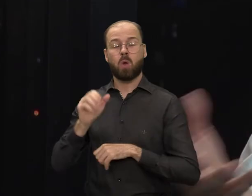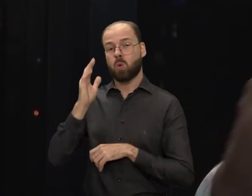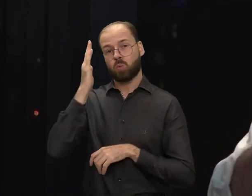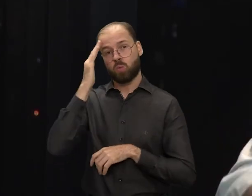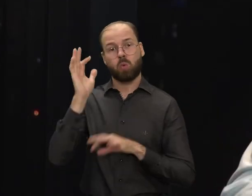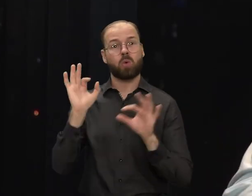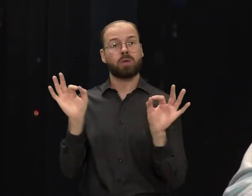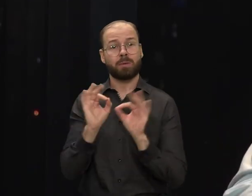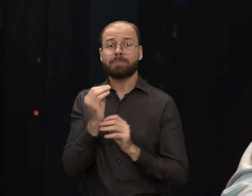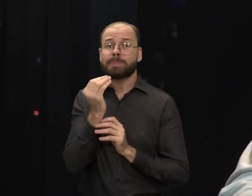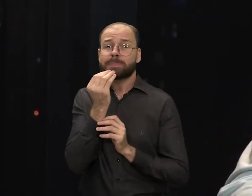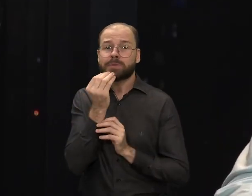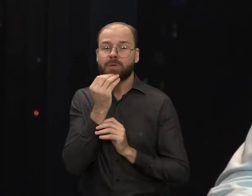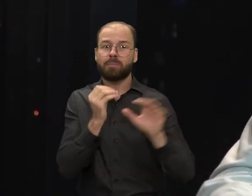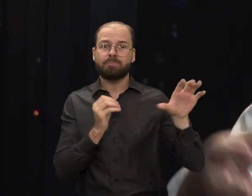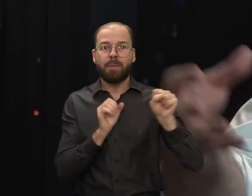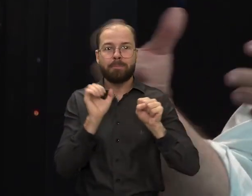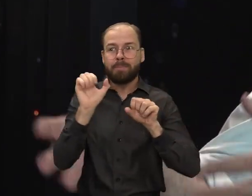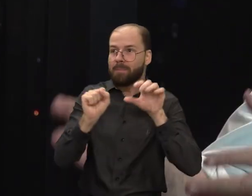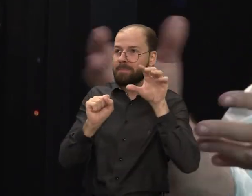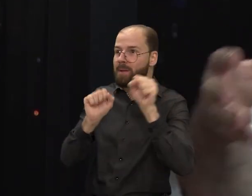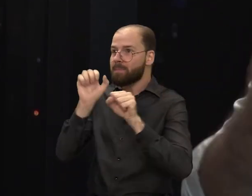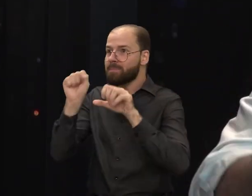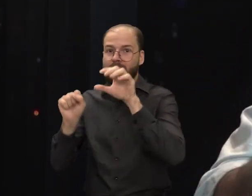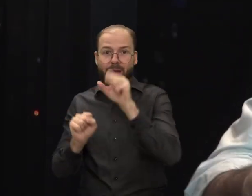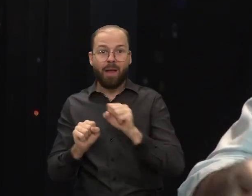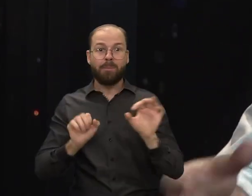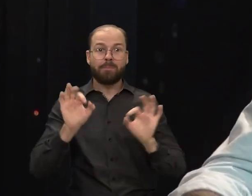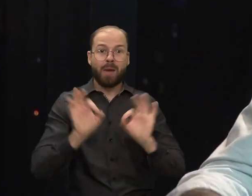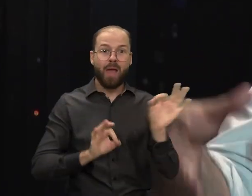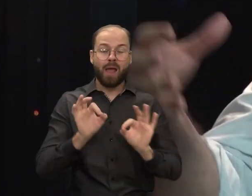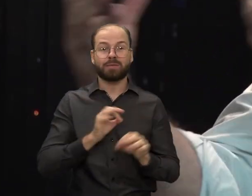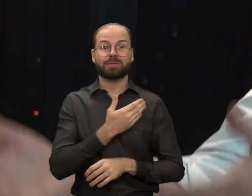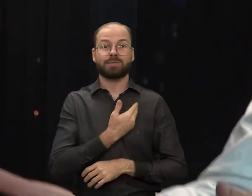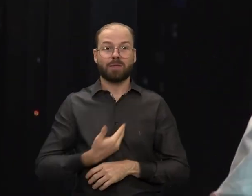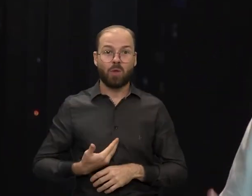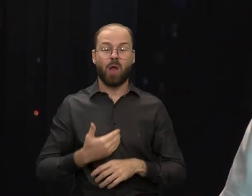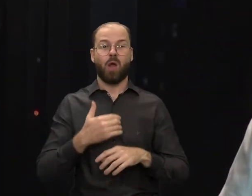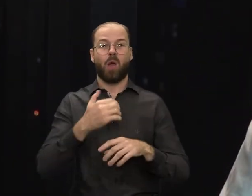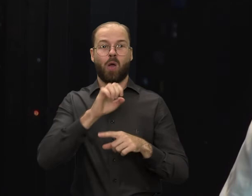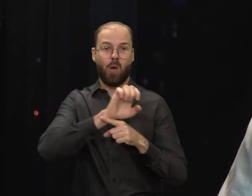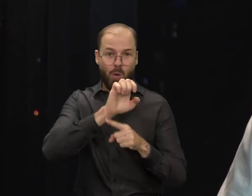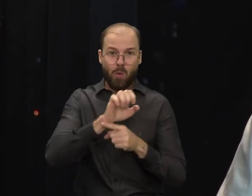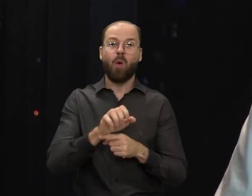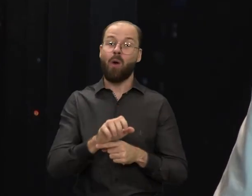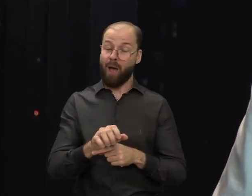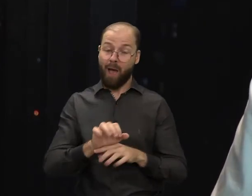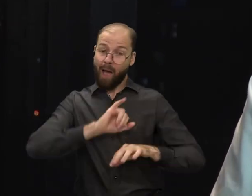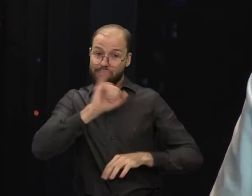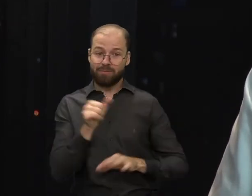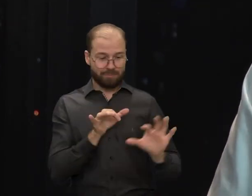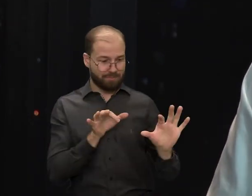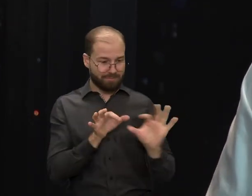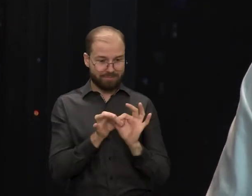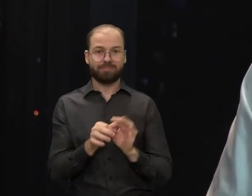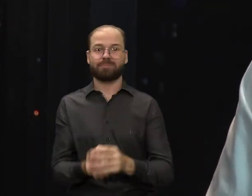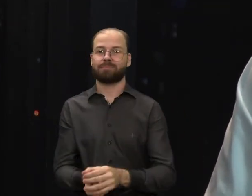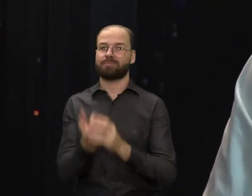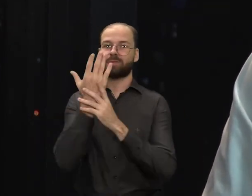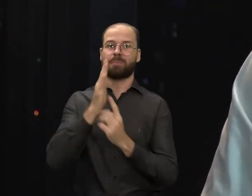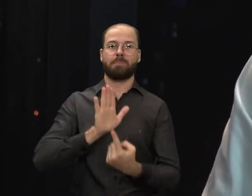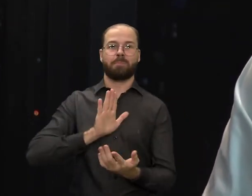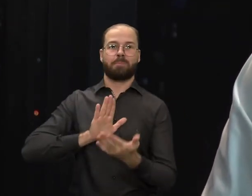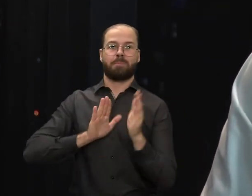pegaram. Poderia pegar um daqueles planos e falar assim, vou pegar o Plano Estadual de Resíduos Sólidos e vou implementar, né? Então,